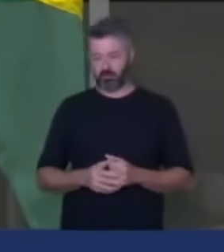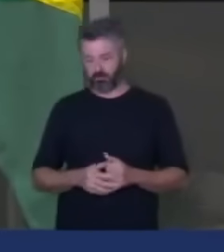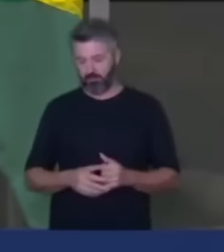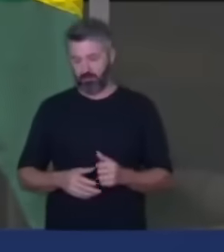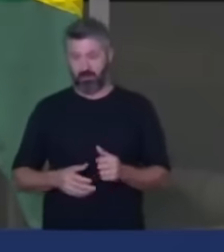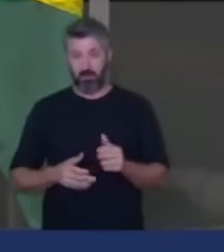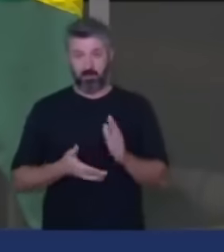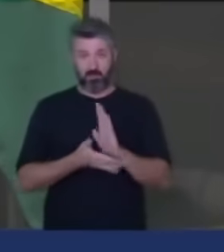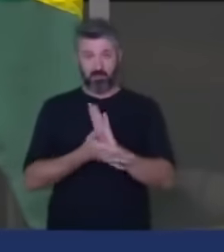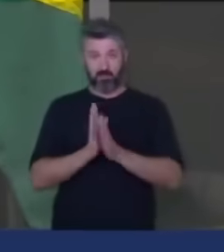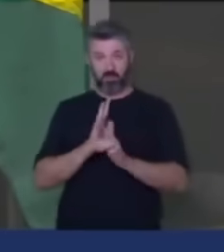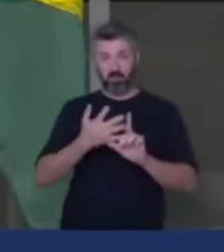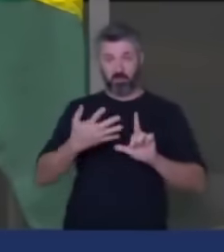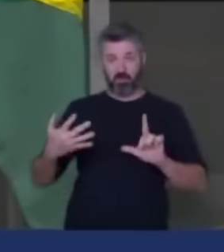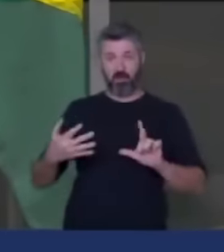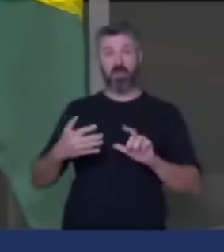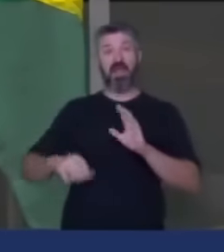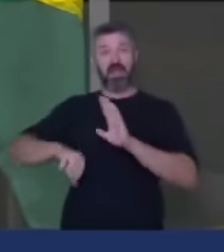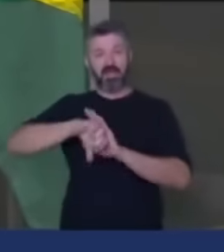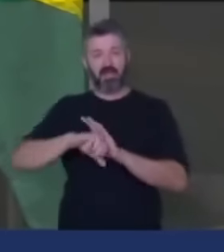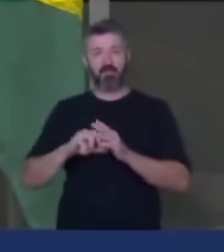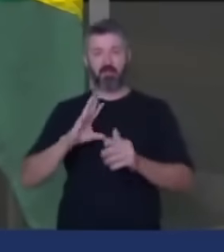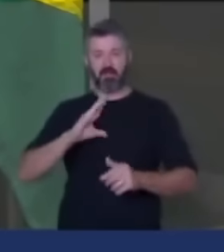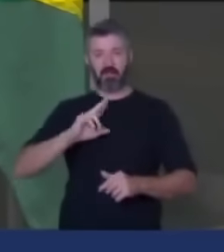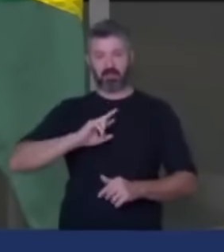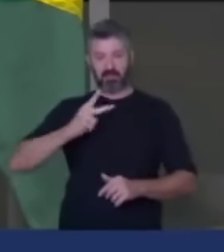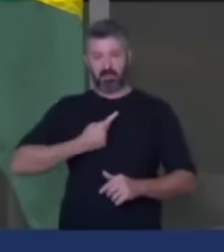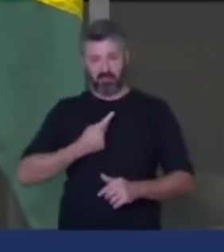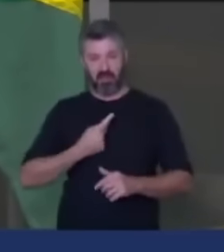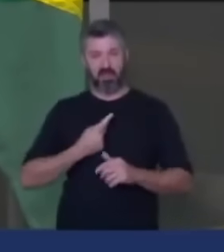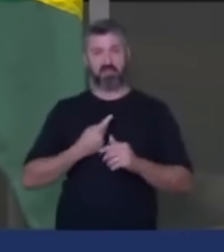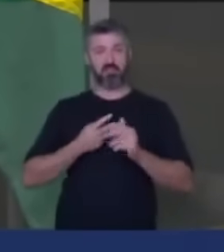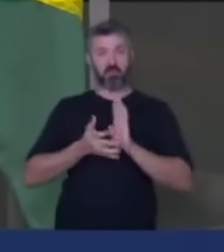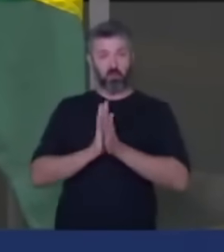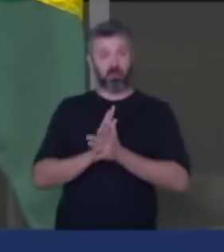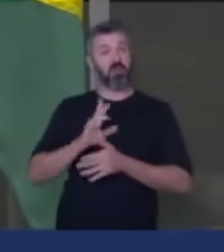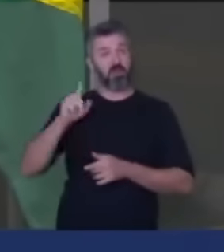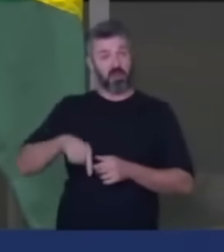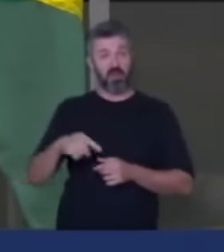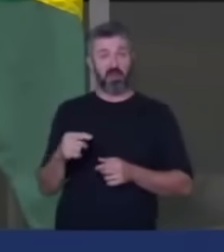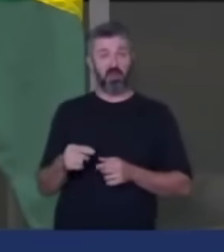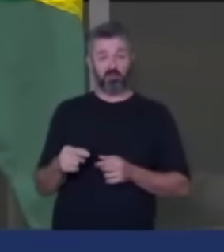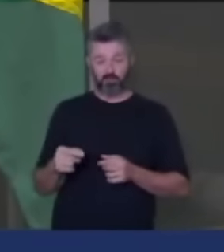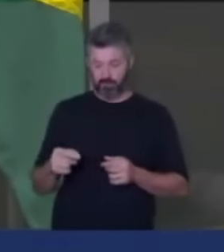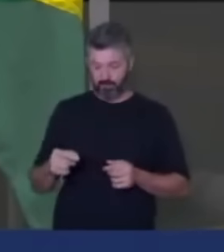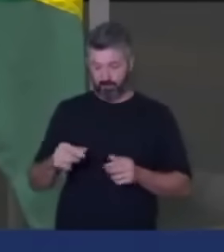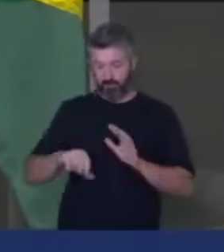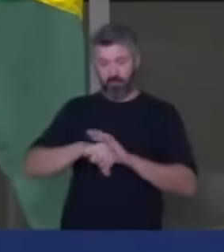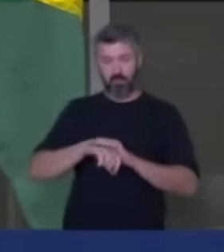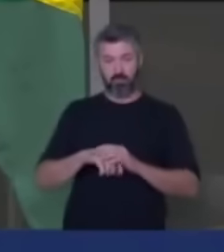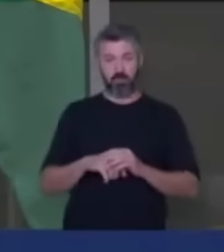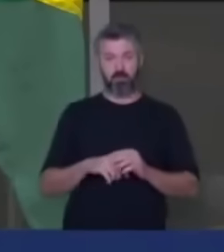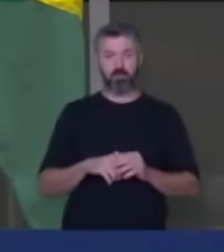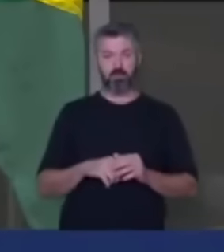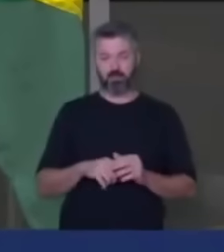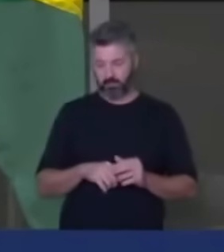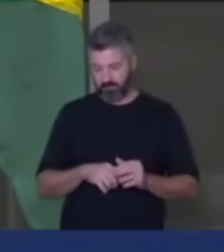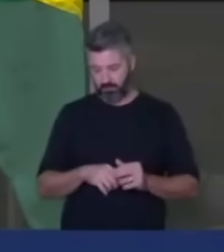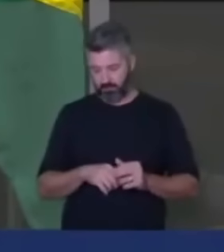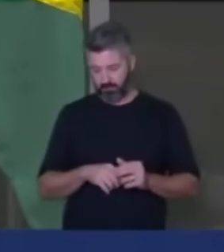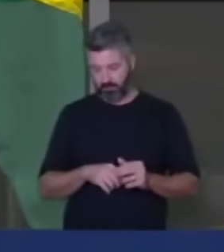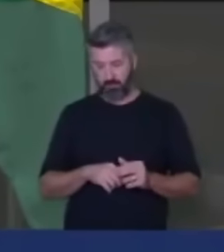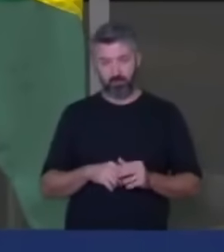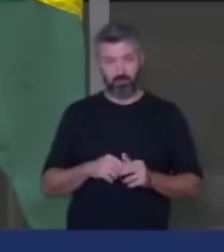crime transfobia é crime é um absurdo que deputados tire proveito da causa